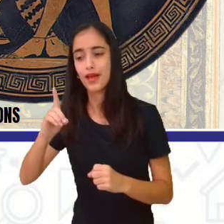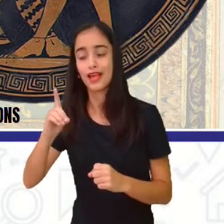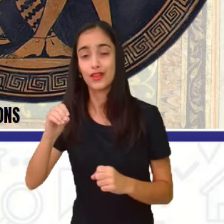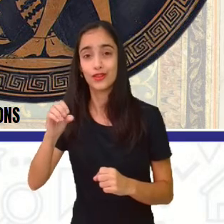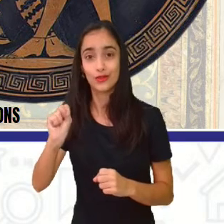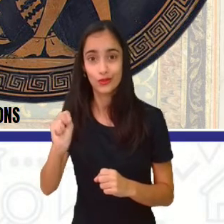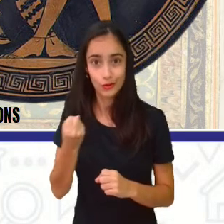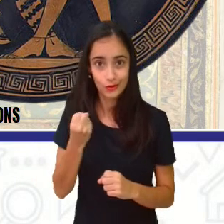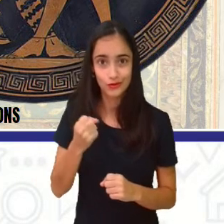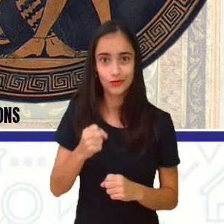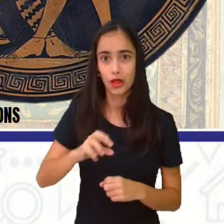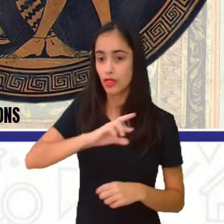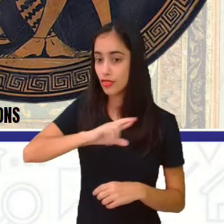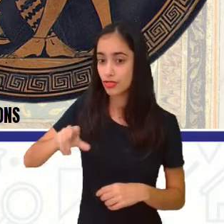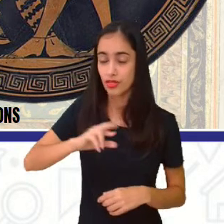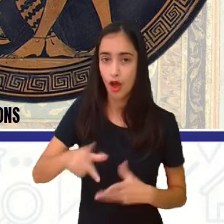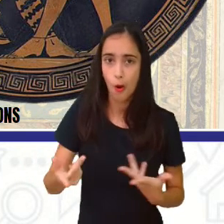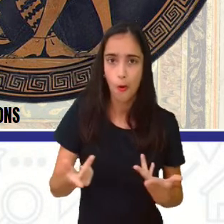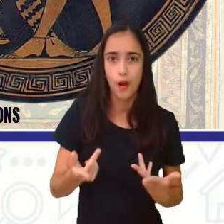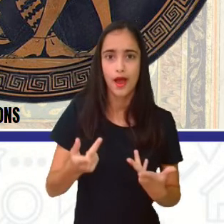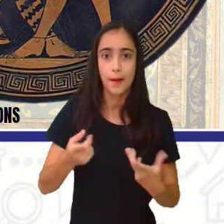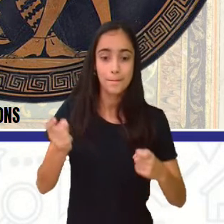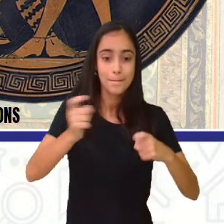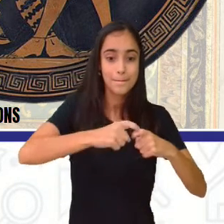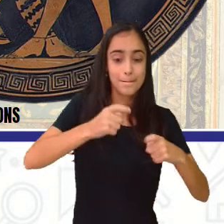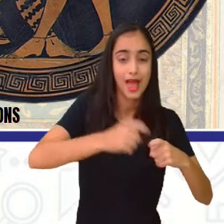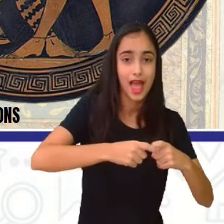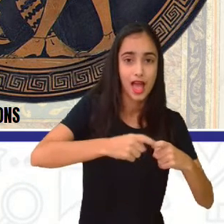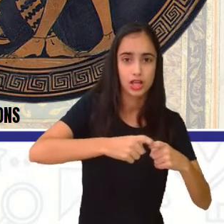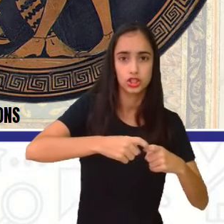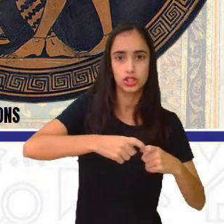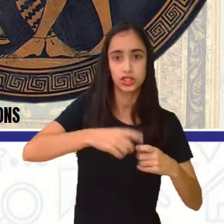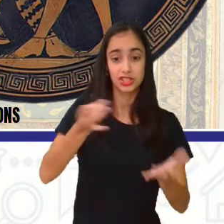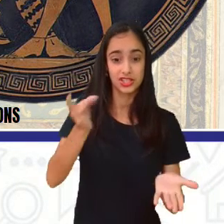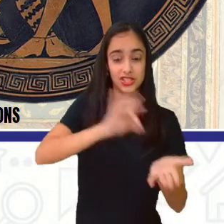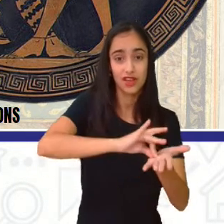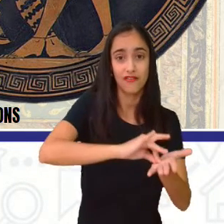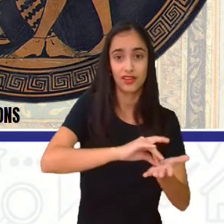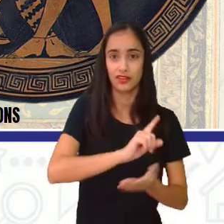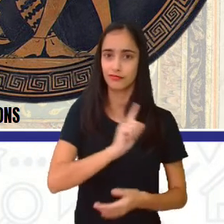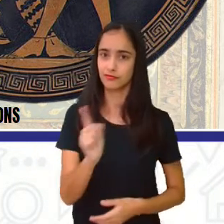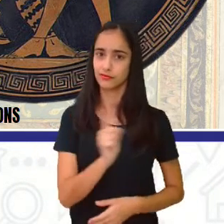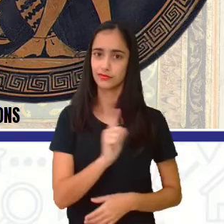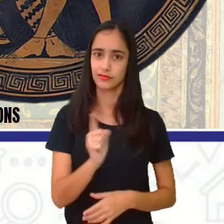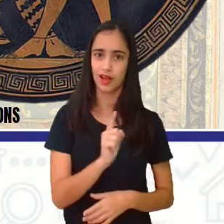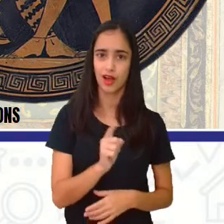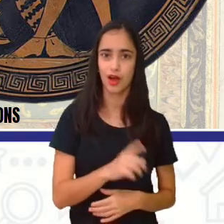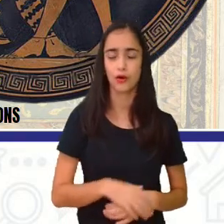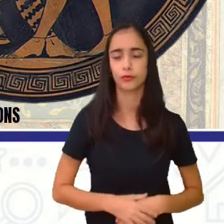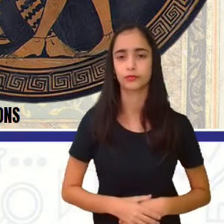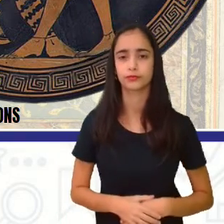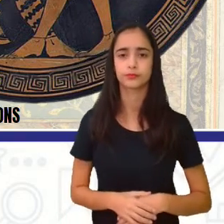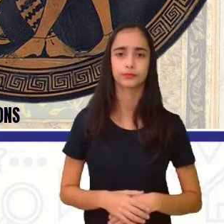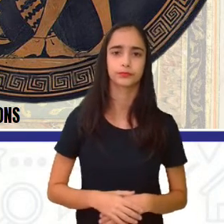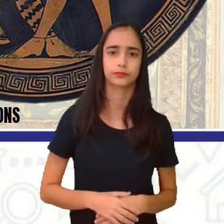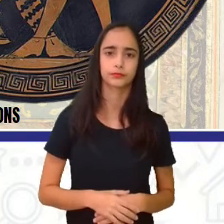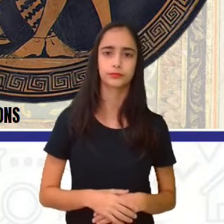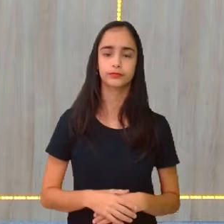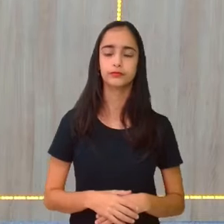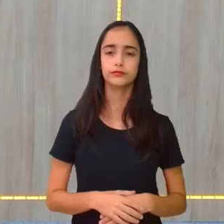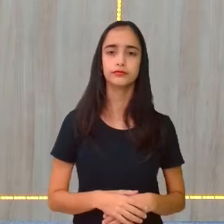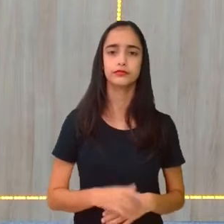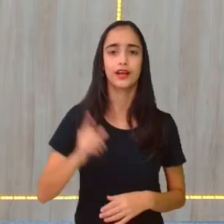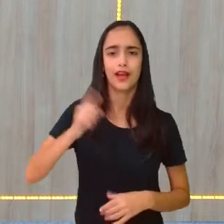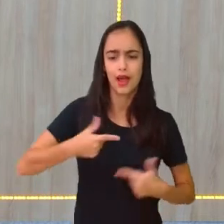vá pensar que foram guerras travadas somente por médicos, né? Eu ia dizer os médicos isso, brigando lá em gente. Atenas. Não, foi uma